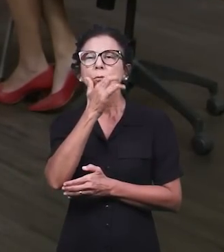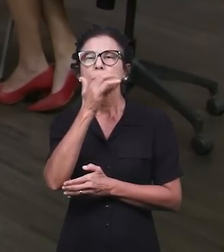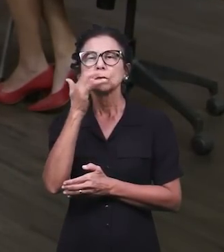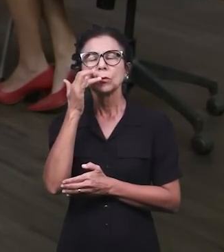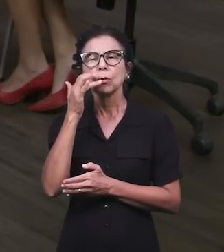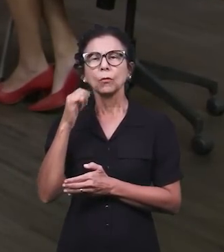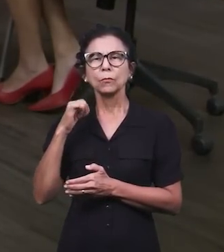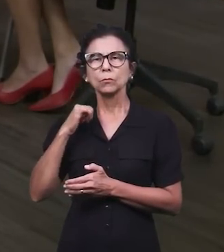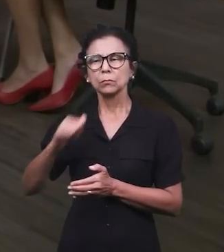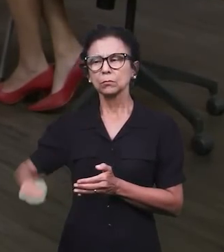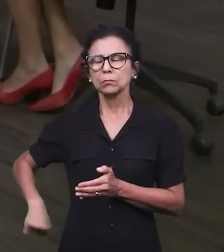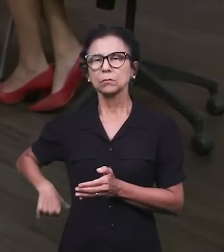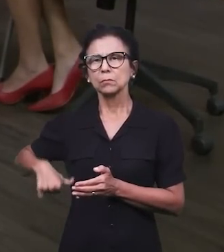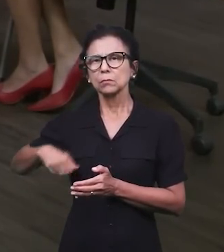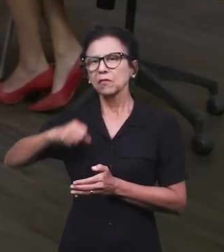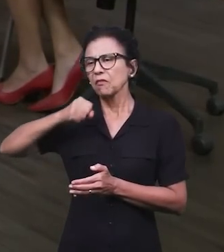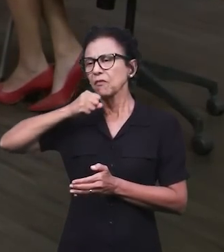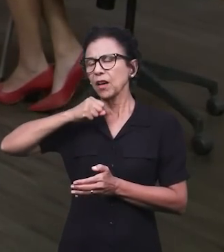espirituais, uma bênção